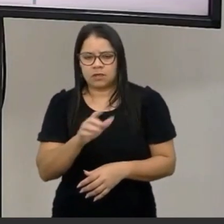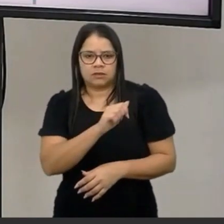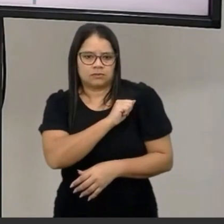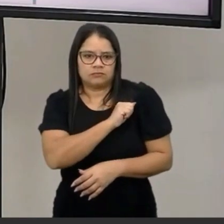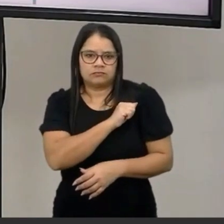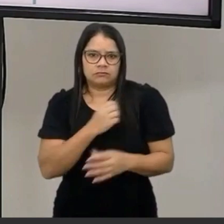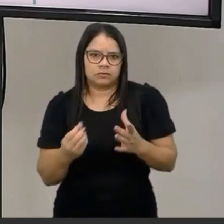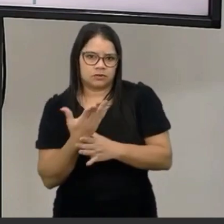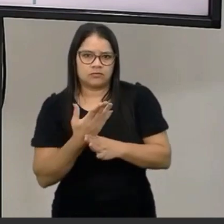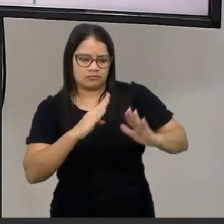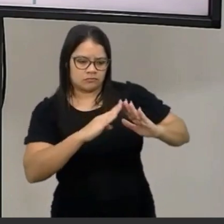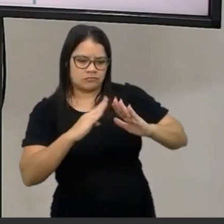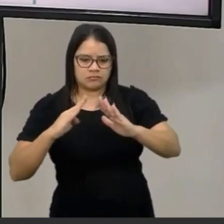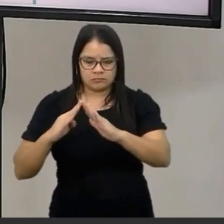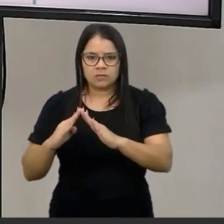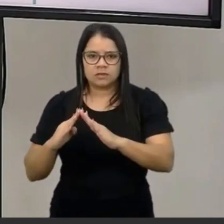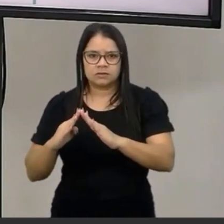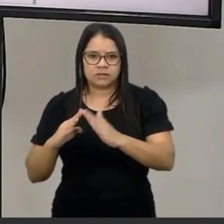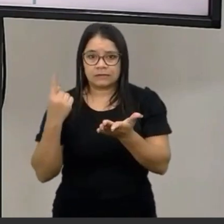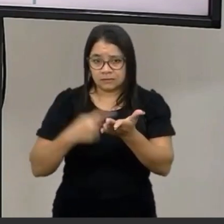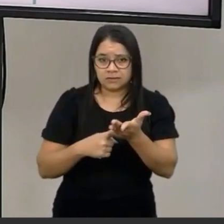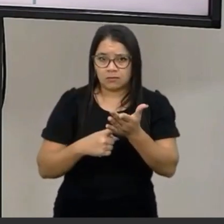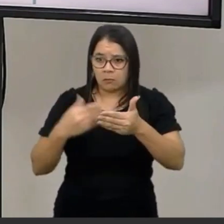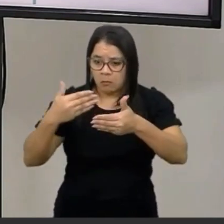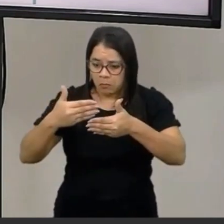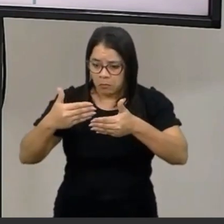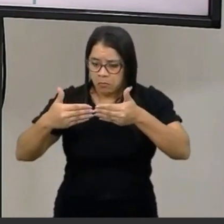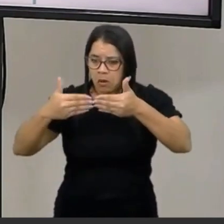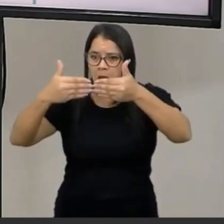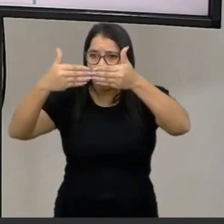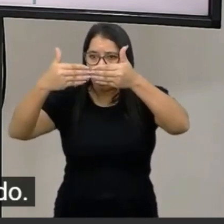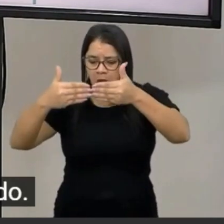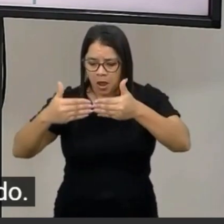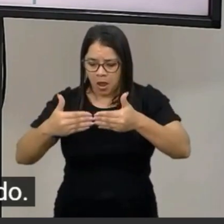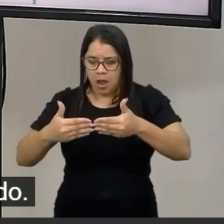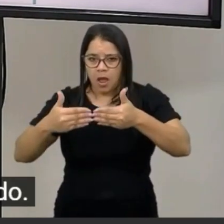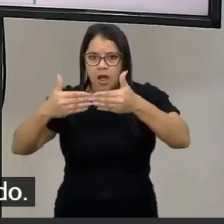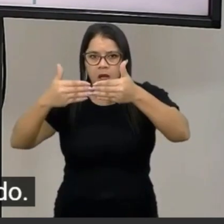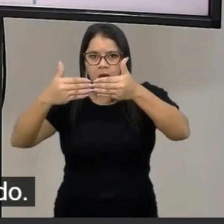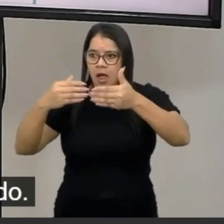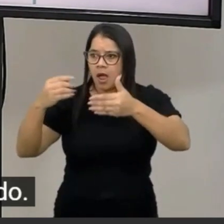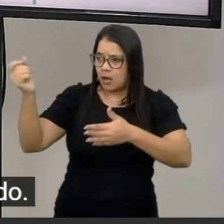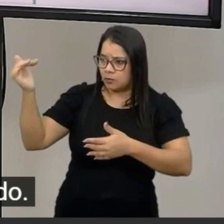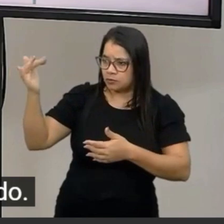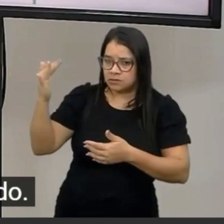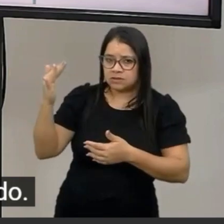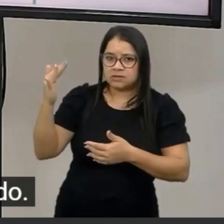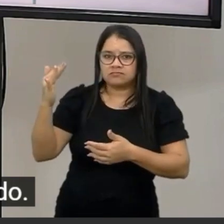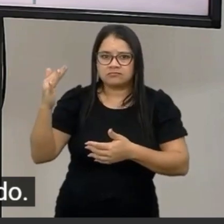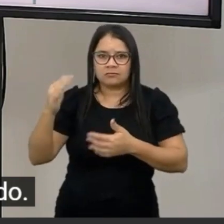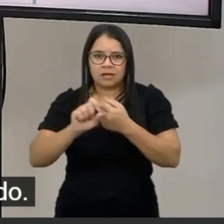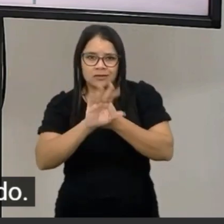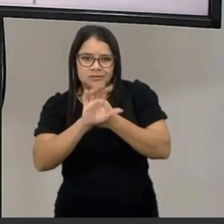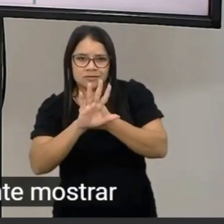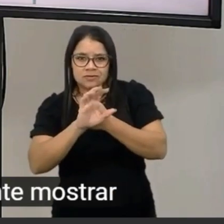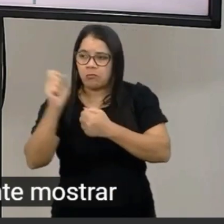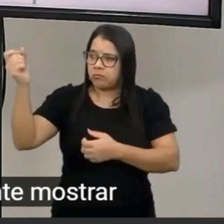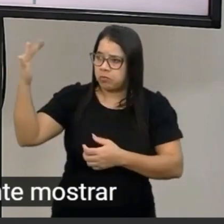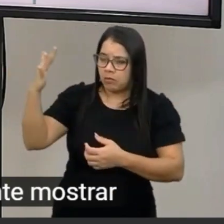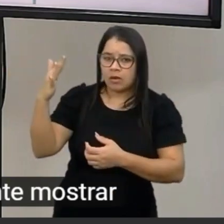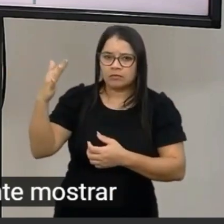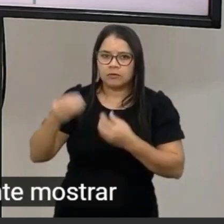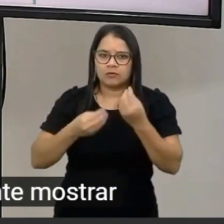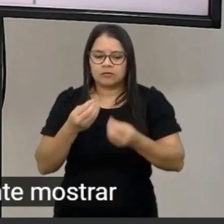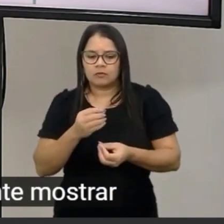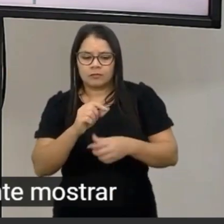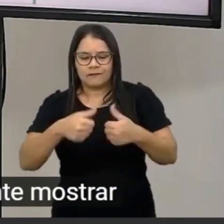o seu protótipo, sua casinha, testou ela, viu a persianinha, né, a cortininha subindo, a luz entrando e o sensor de luz